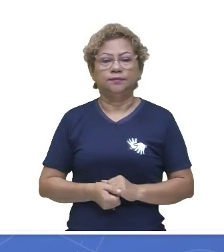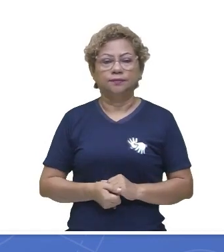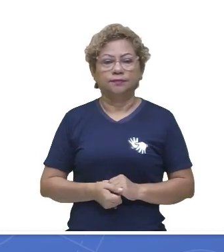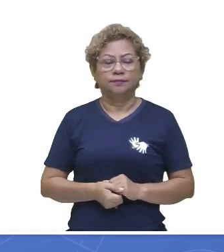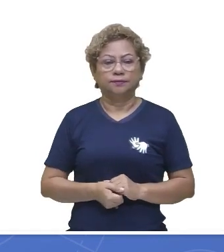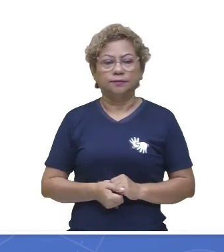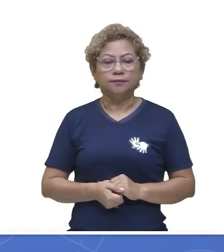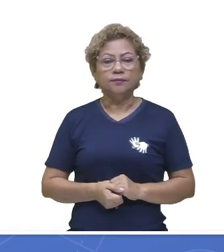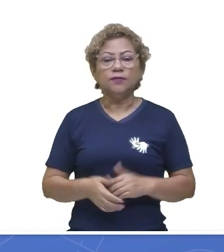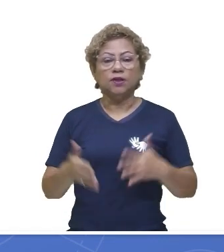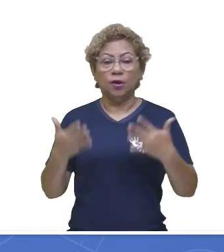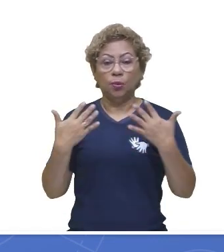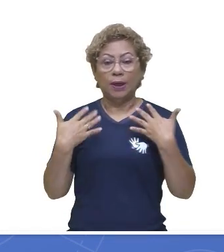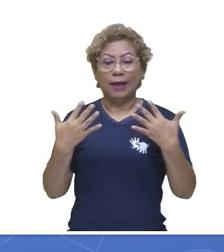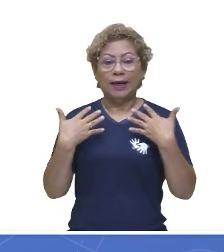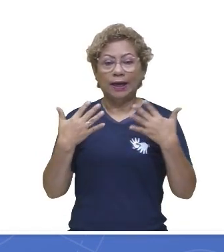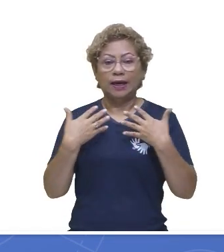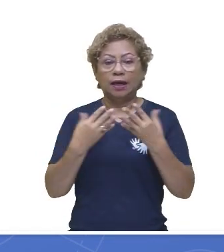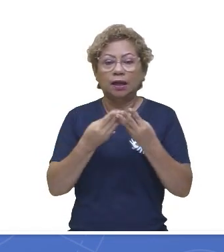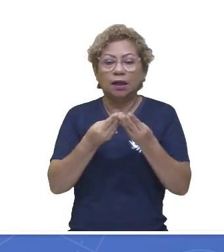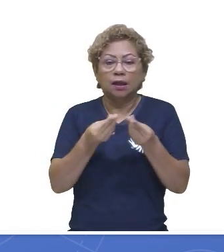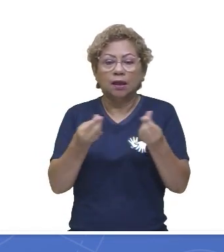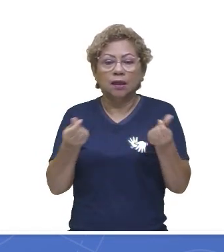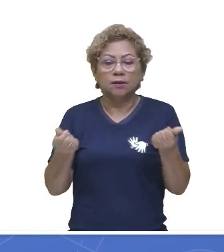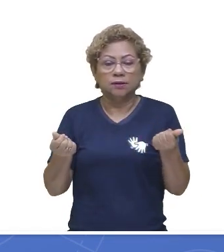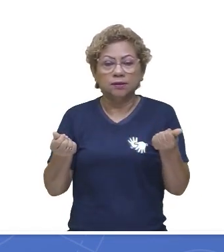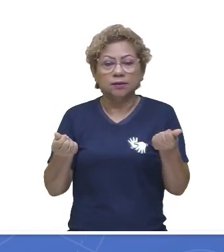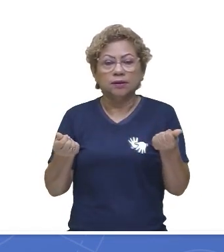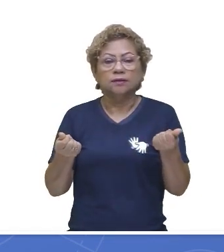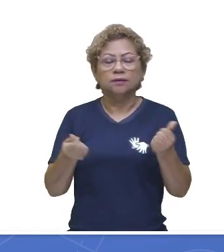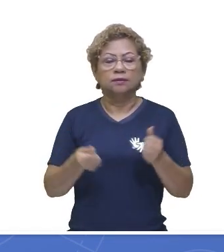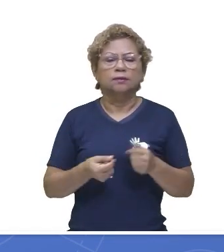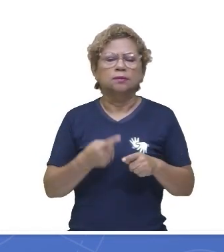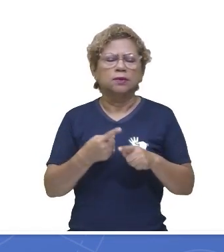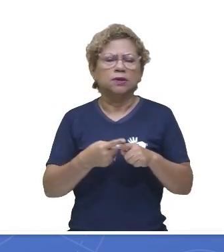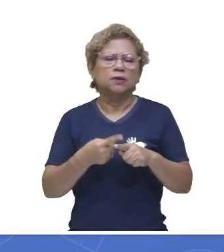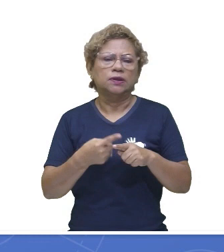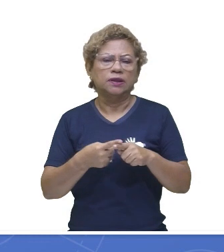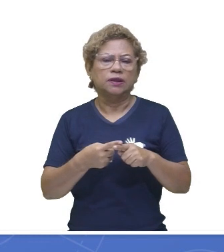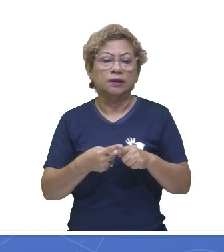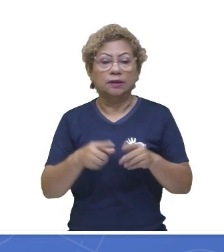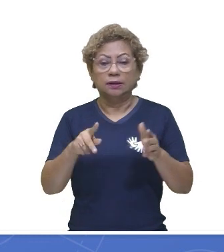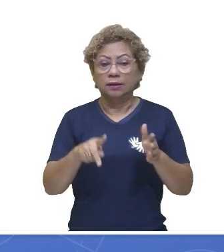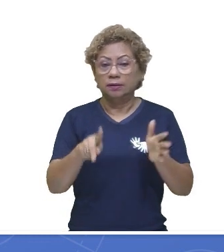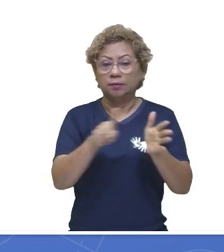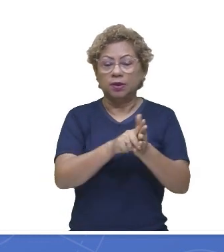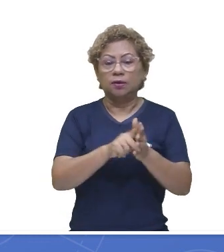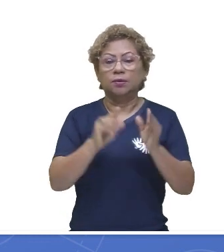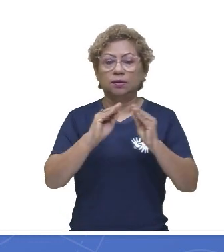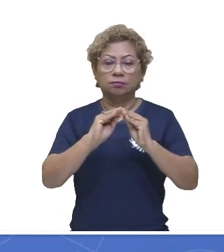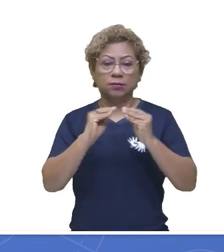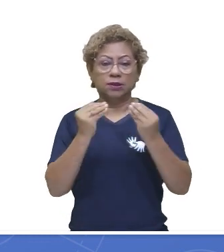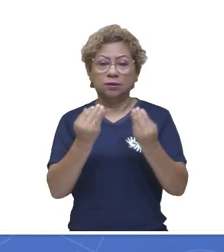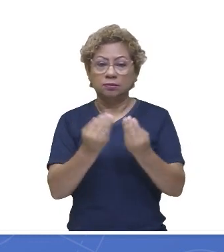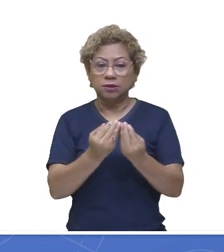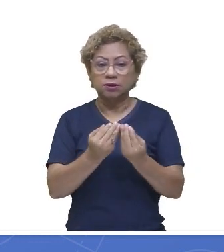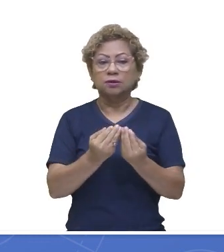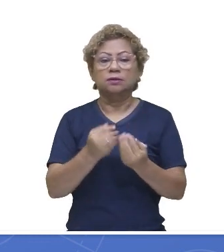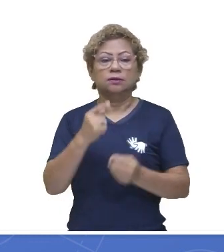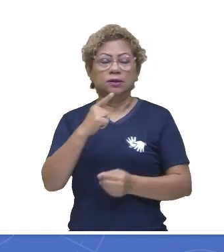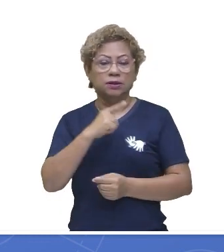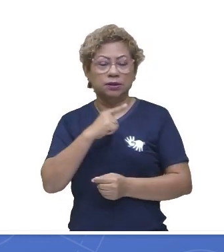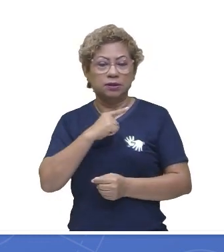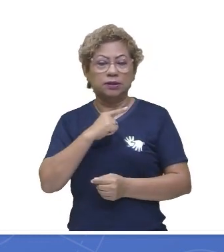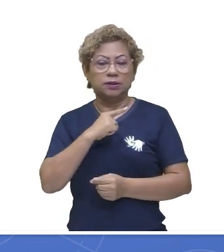específico sensível. E a gente chama de calor específico sensível uma propriedade das substâncias que constituem